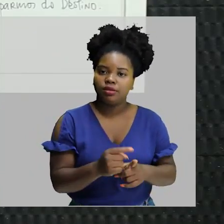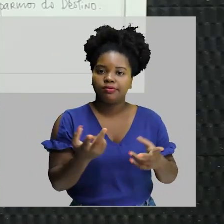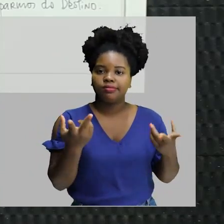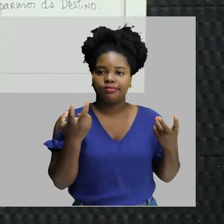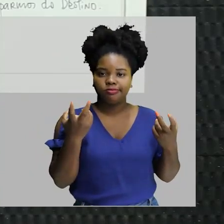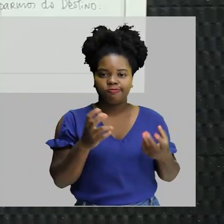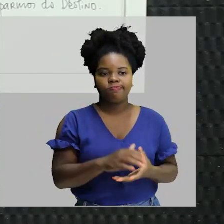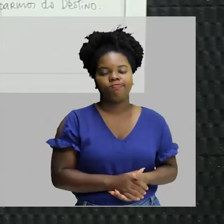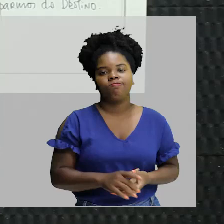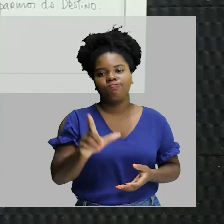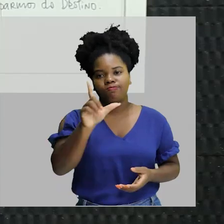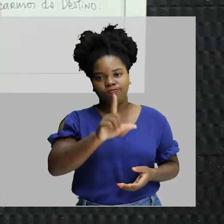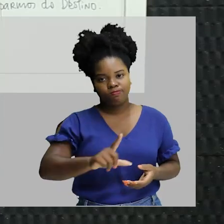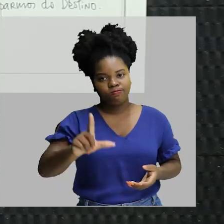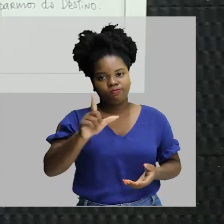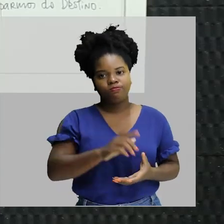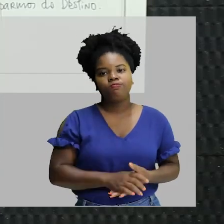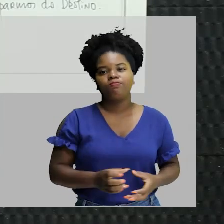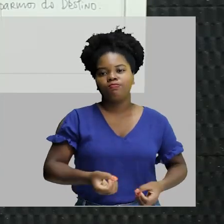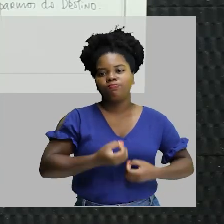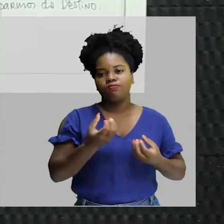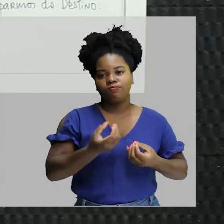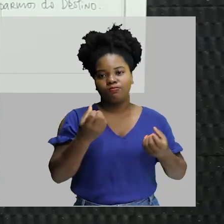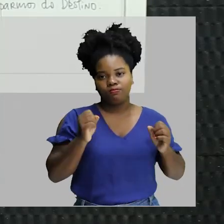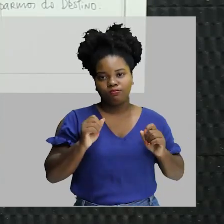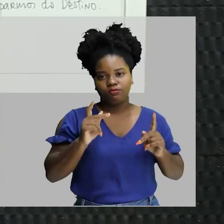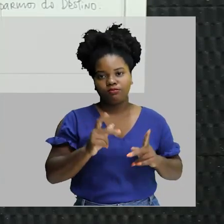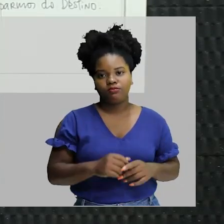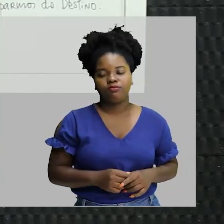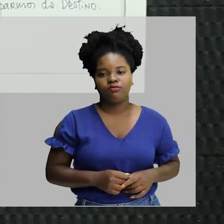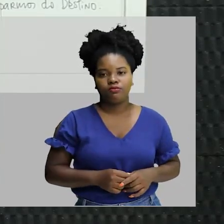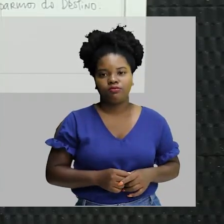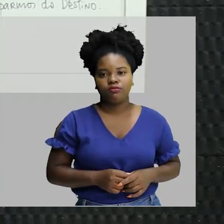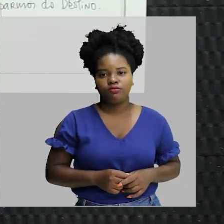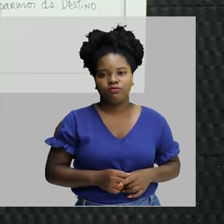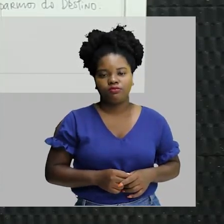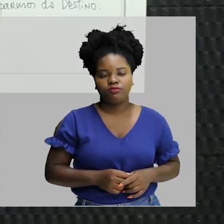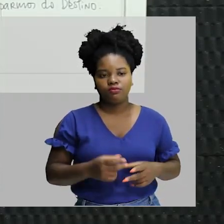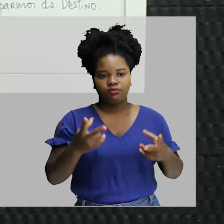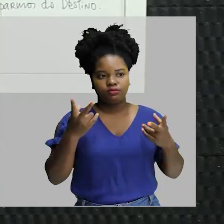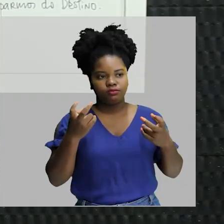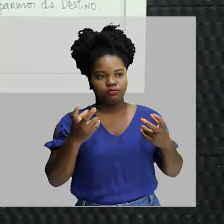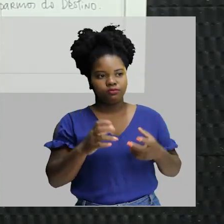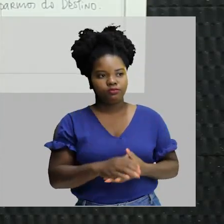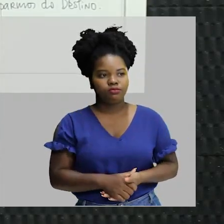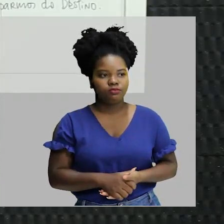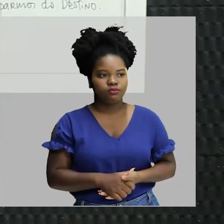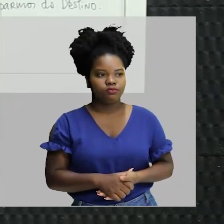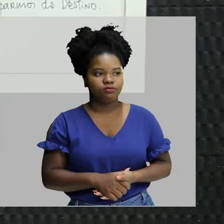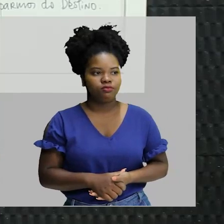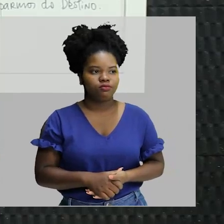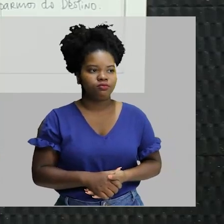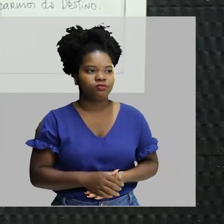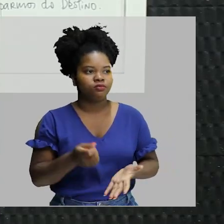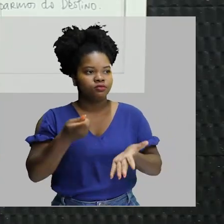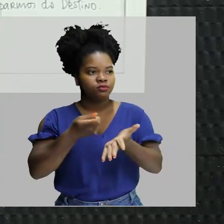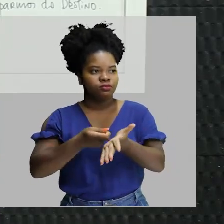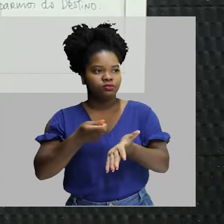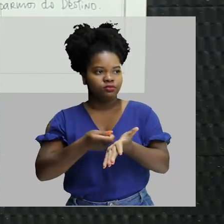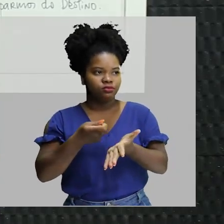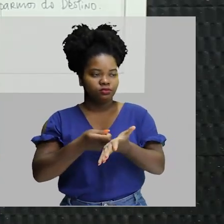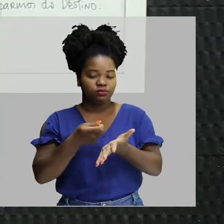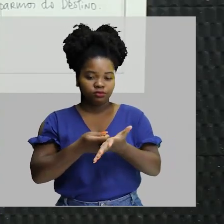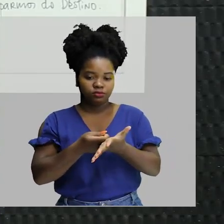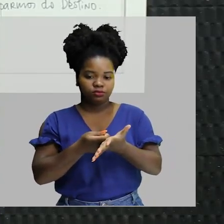percebido das literaturas que são produzidas na época. Ok? Então veja só, o determinismo